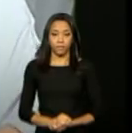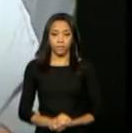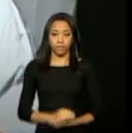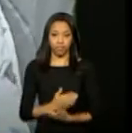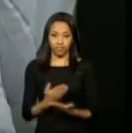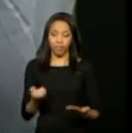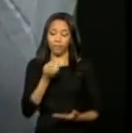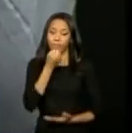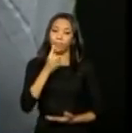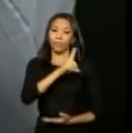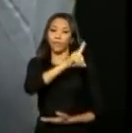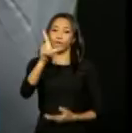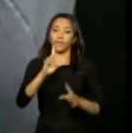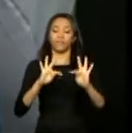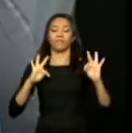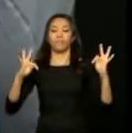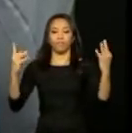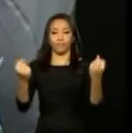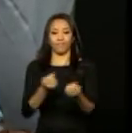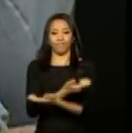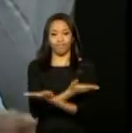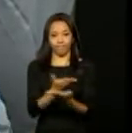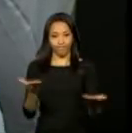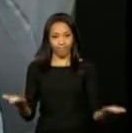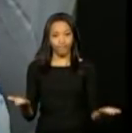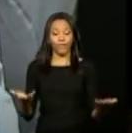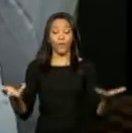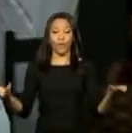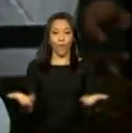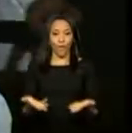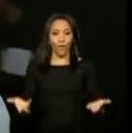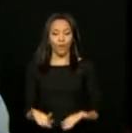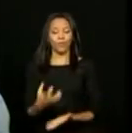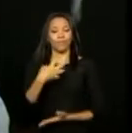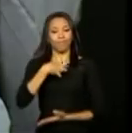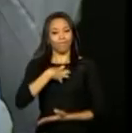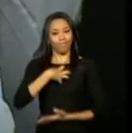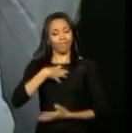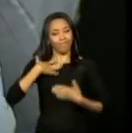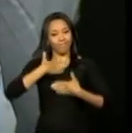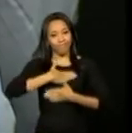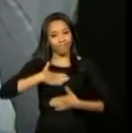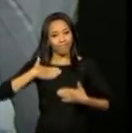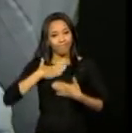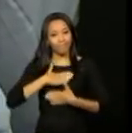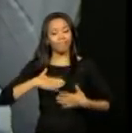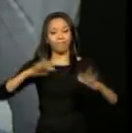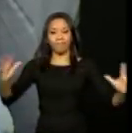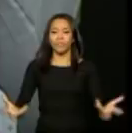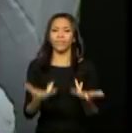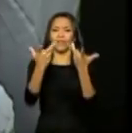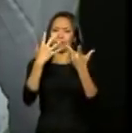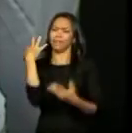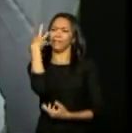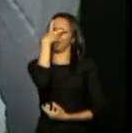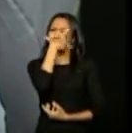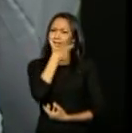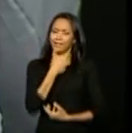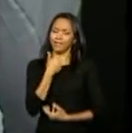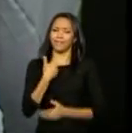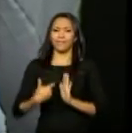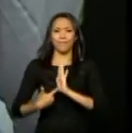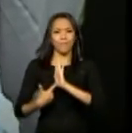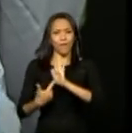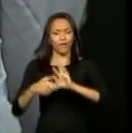Bom dia a todos e a todas. É uma honra estar hoje aqui nesse evento tão lindo que mostra a